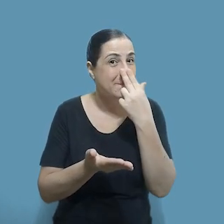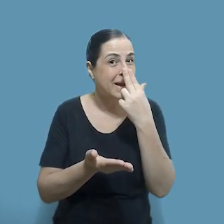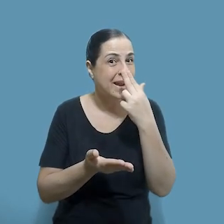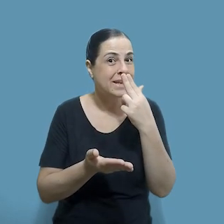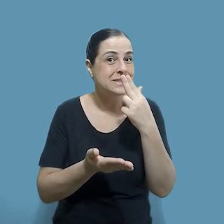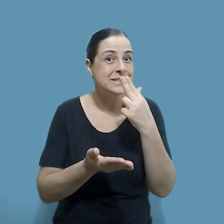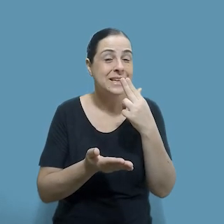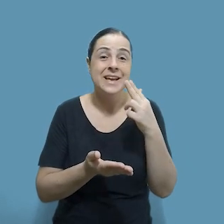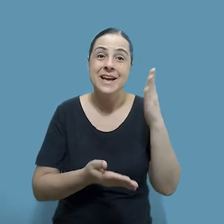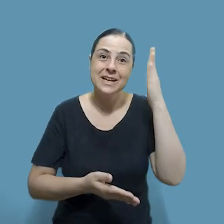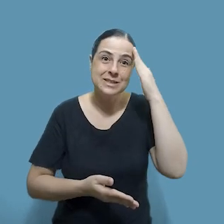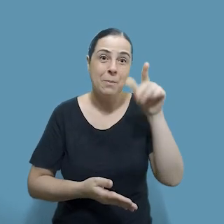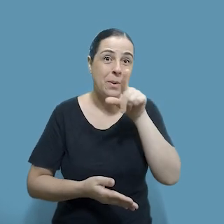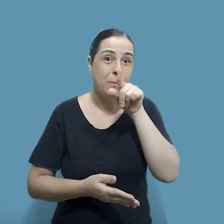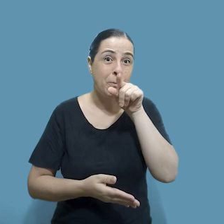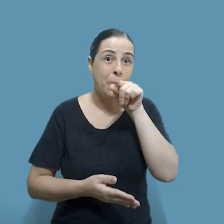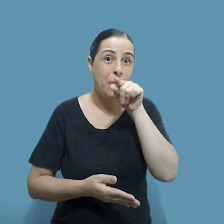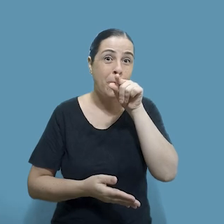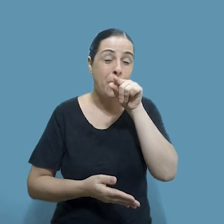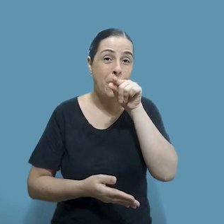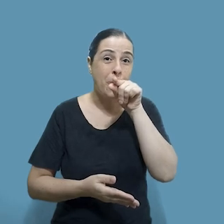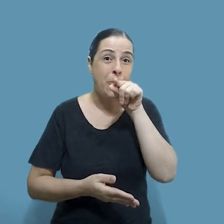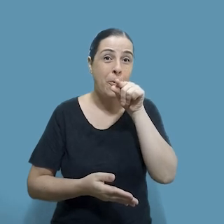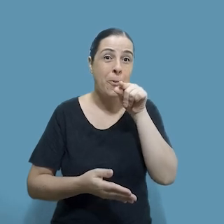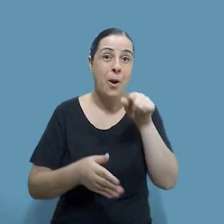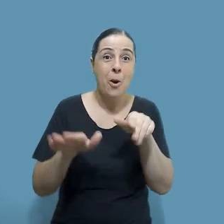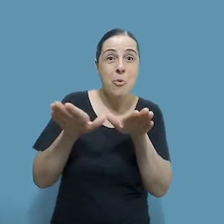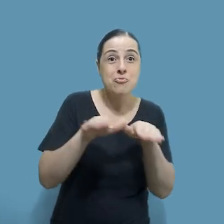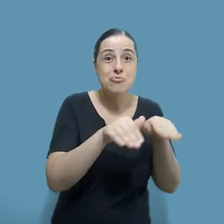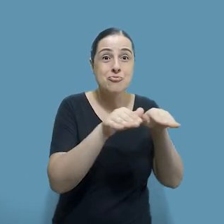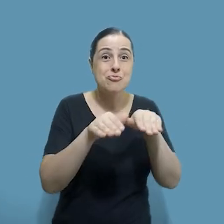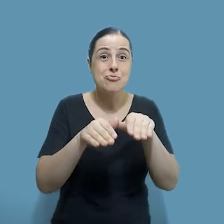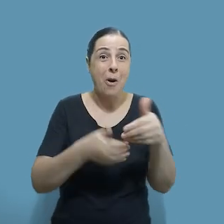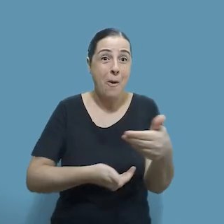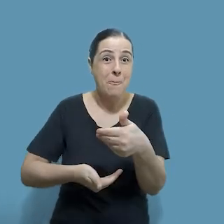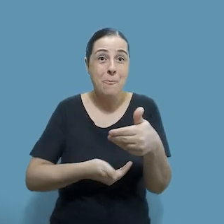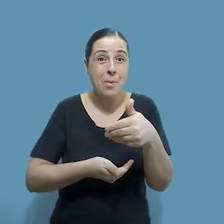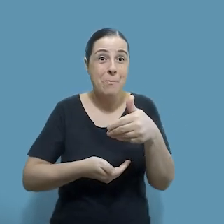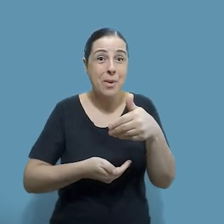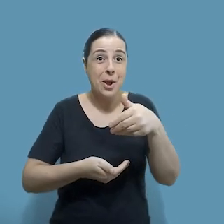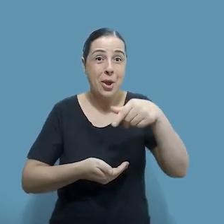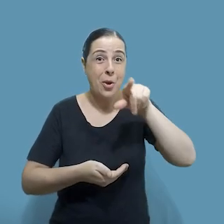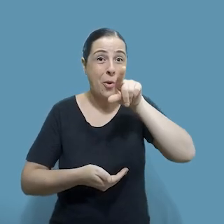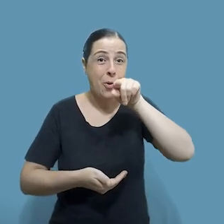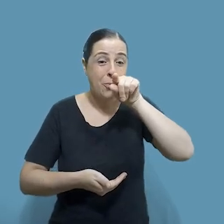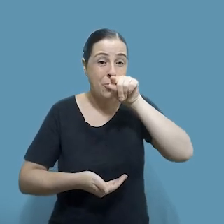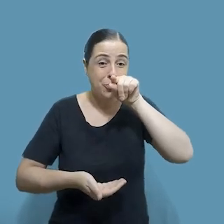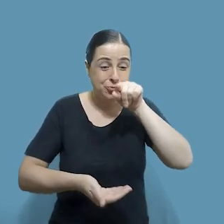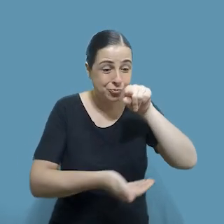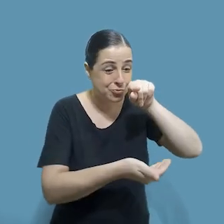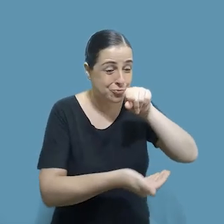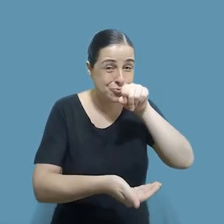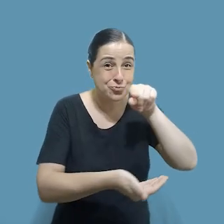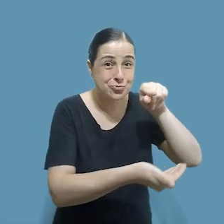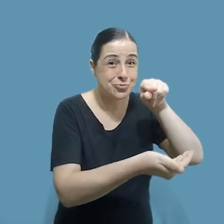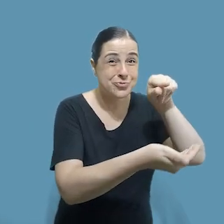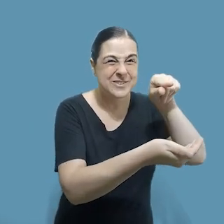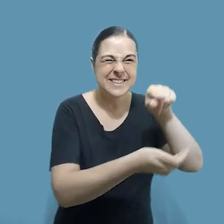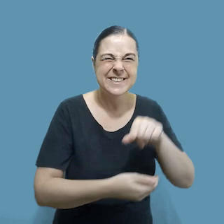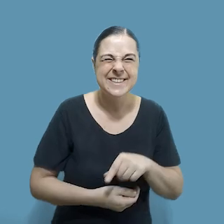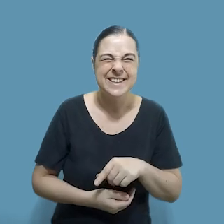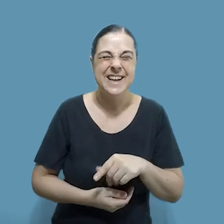família com várias pessoas com deficiência e com